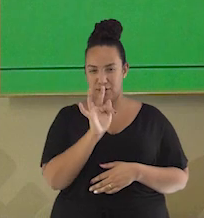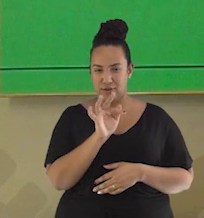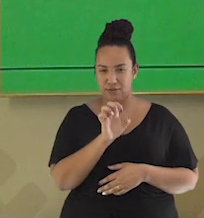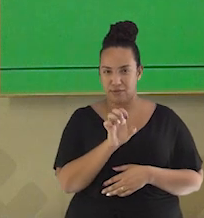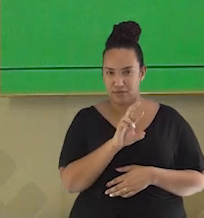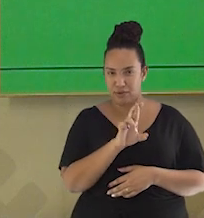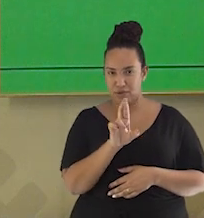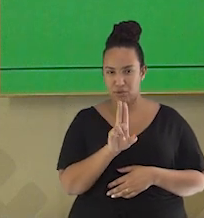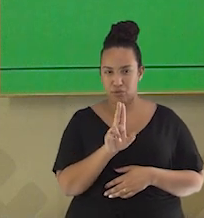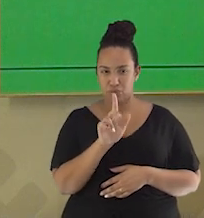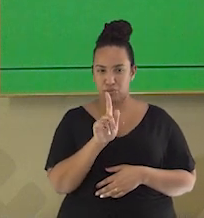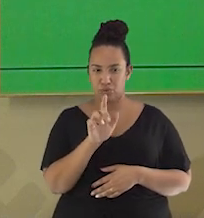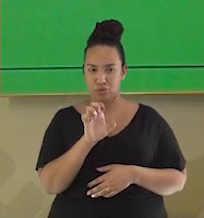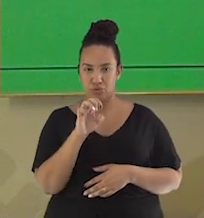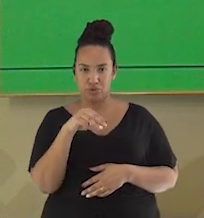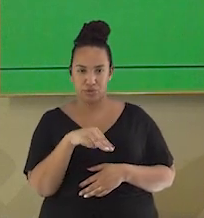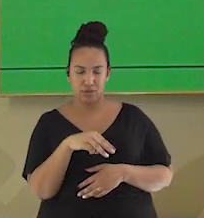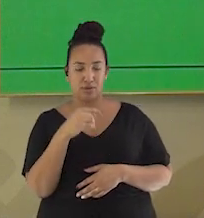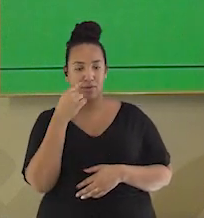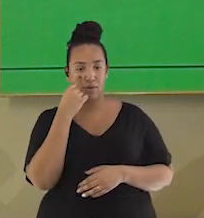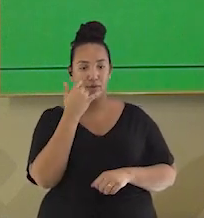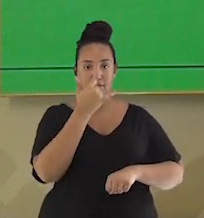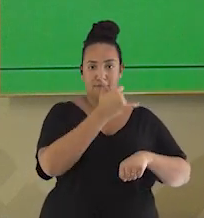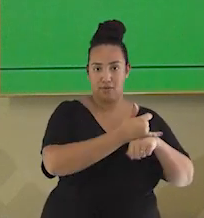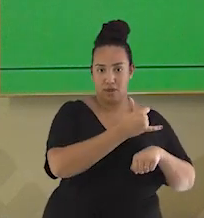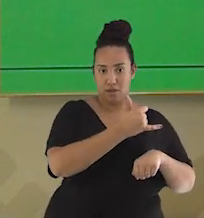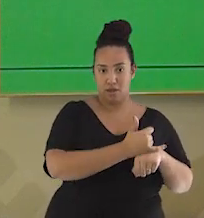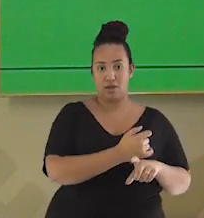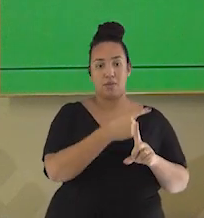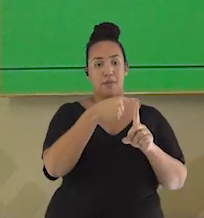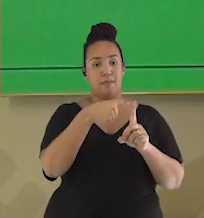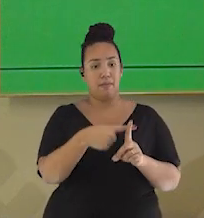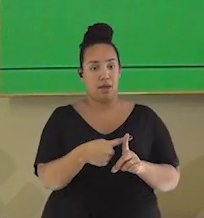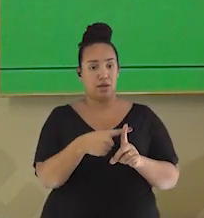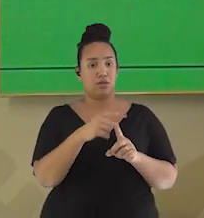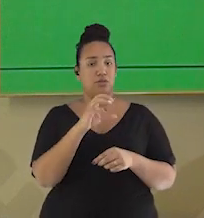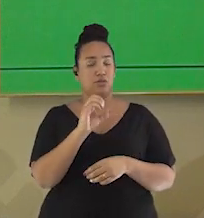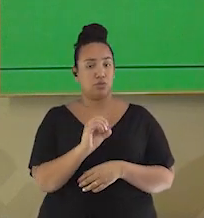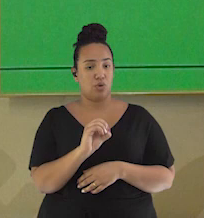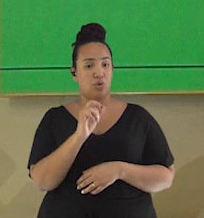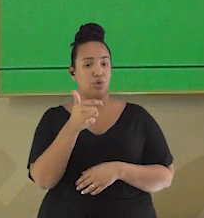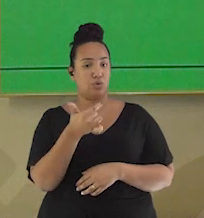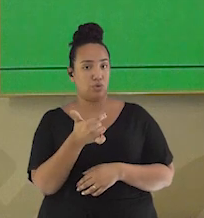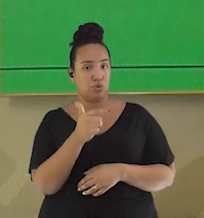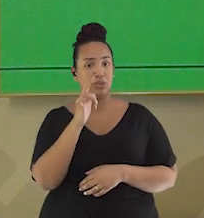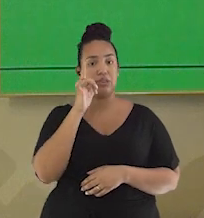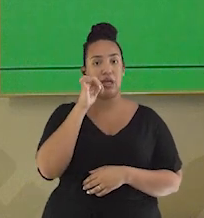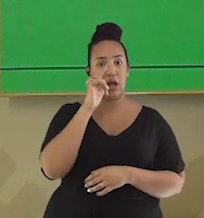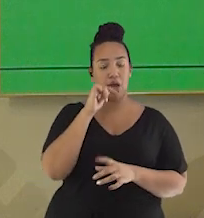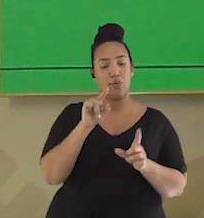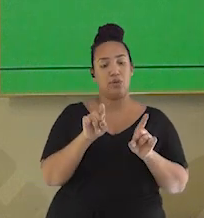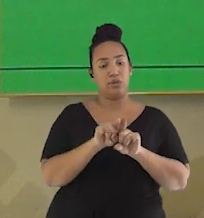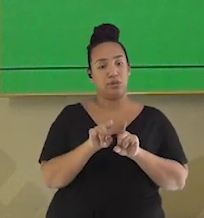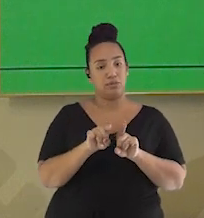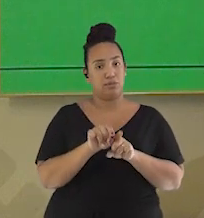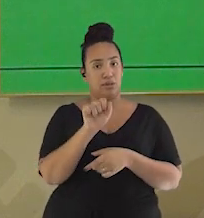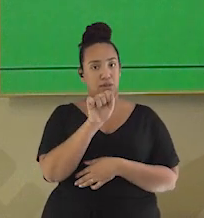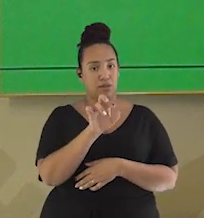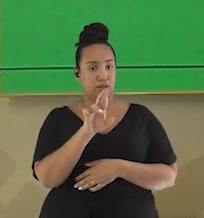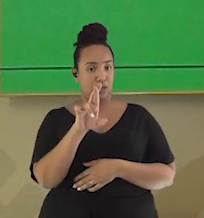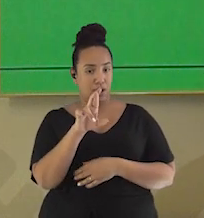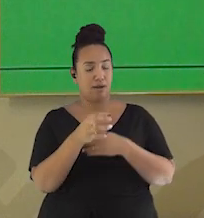nossos reagentes são o ferro mais o oxigênio da água e ar, formando assim